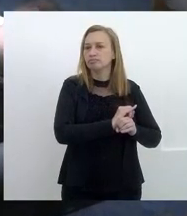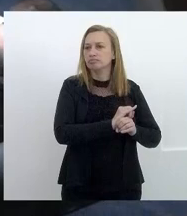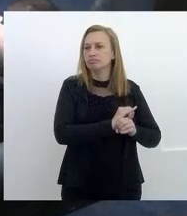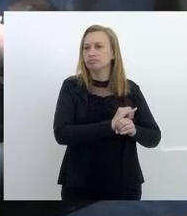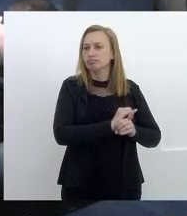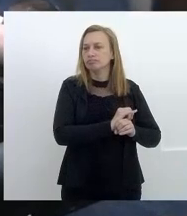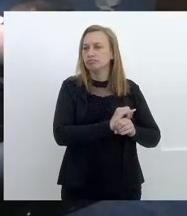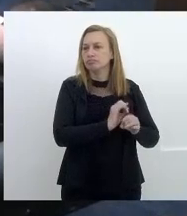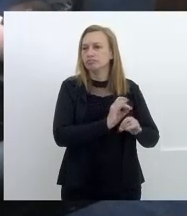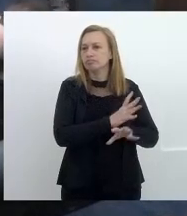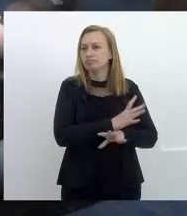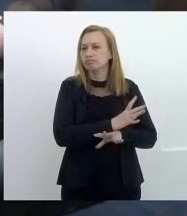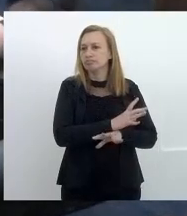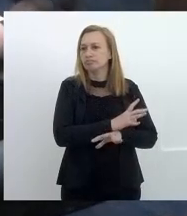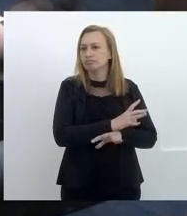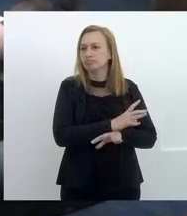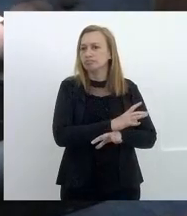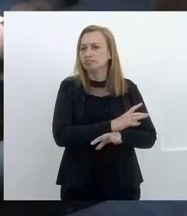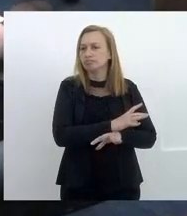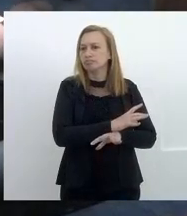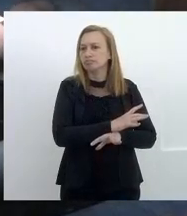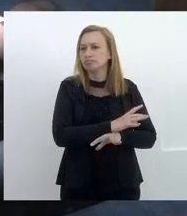e pronto ó